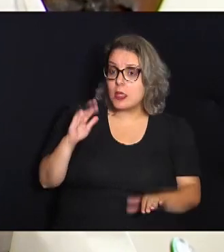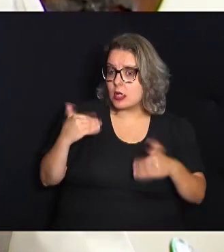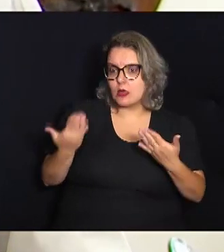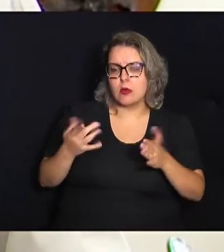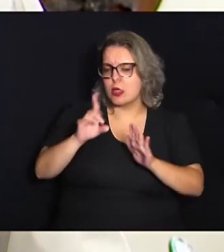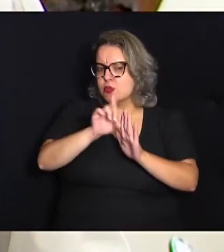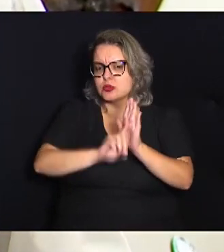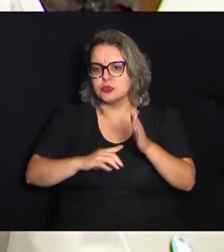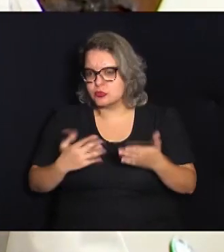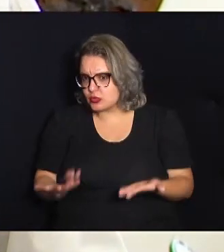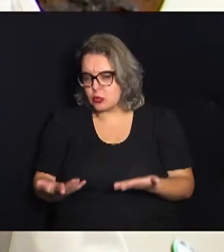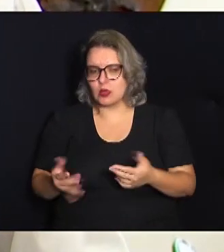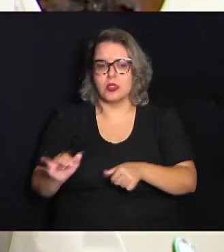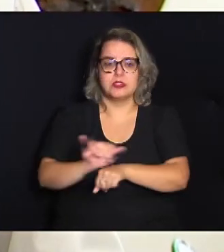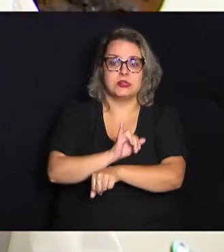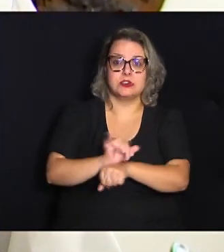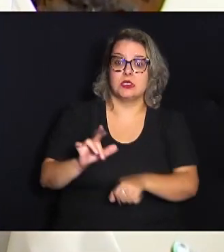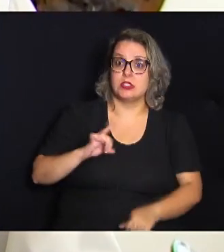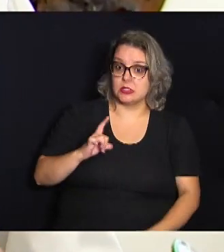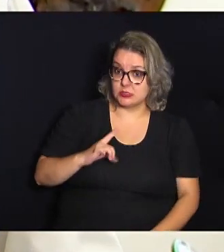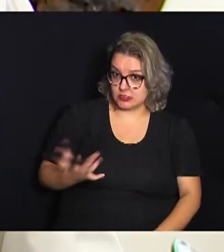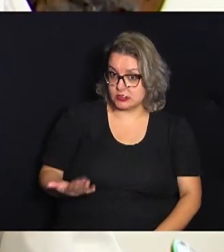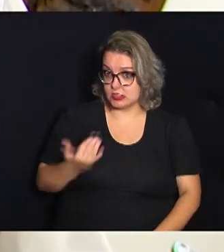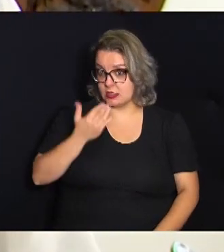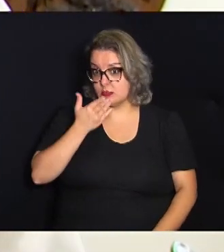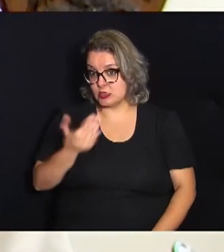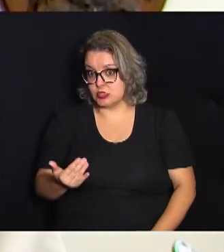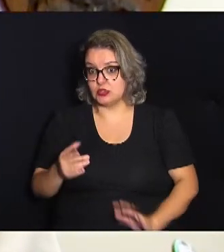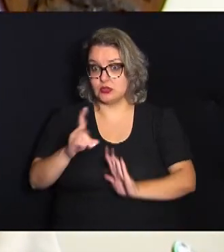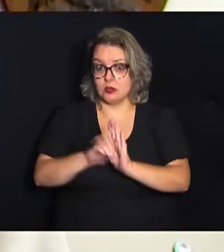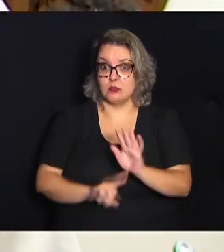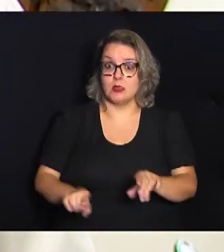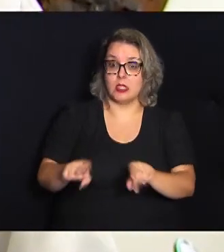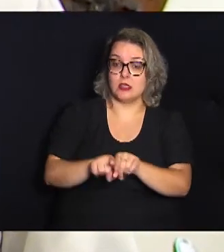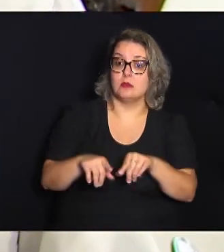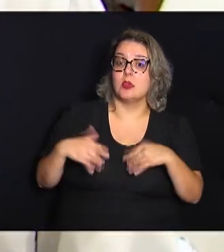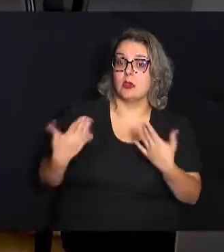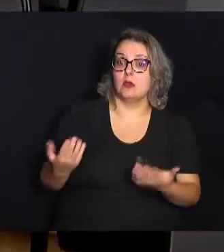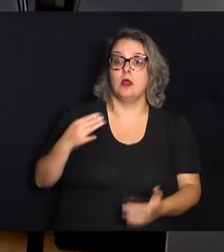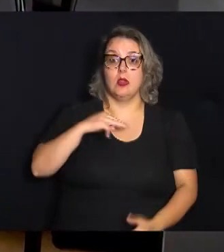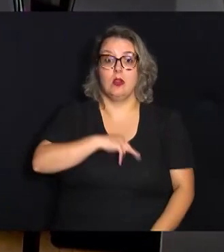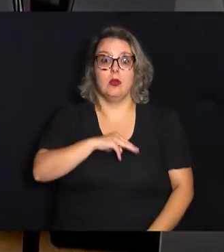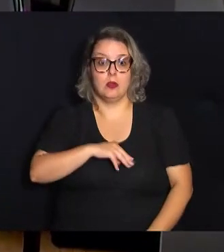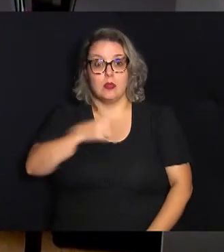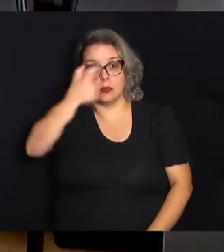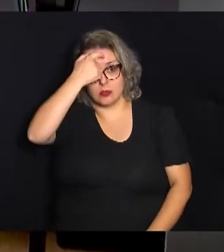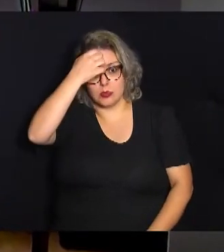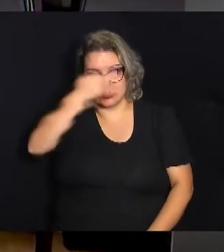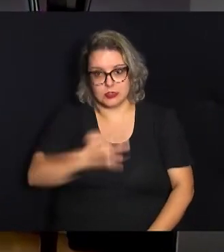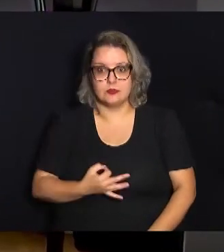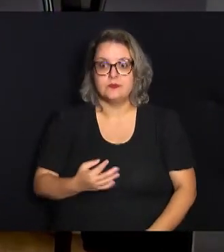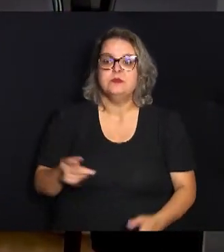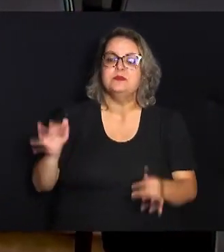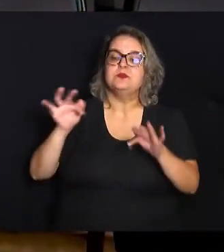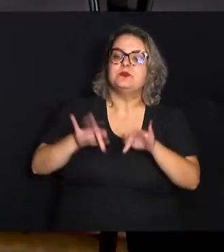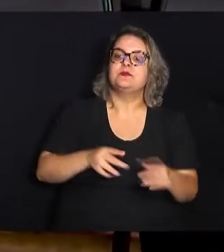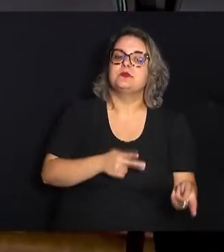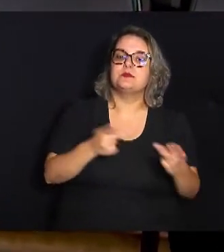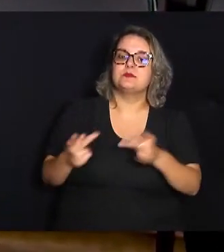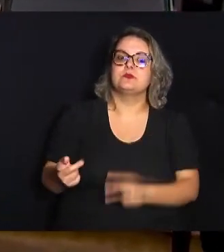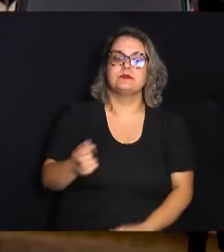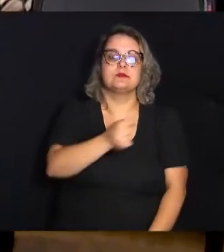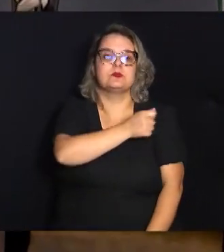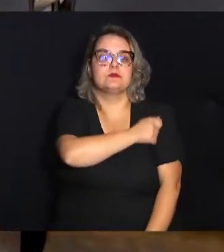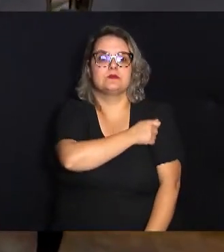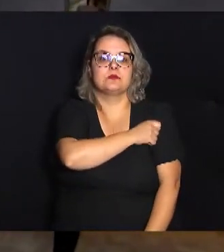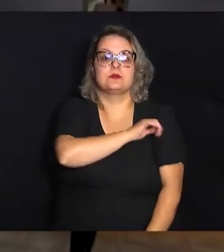direitos, quais os instrumentos que eles têm para reivindicar seus direitos, mas também quais são os seus deveres como cidadão. No final da visita, os estudantes assistiram